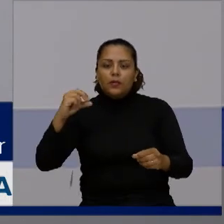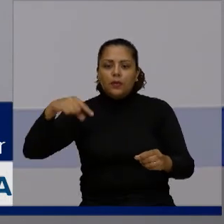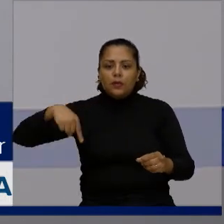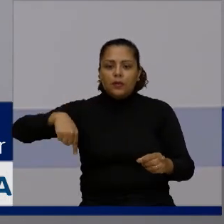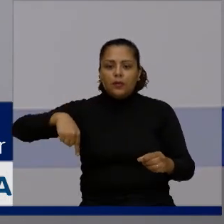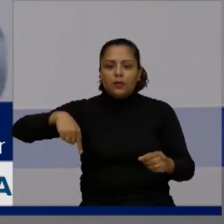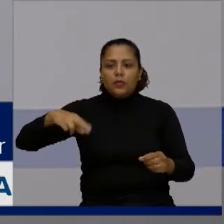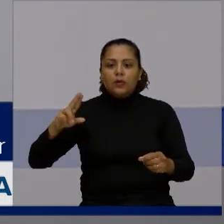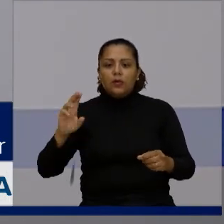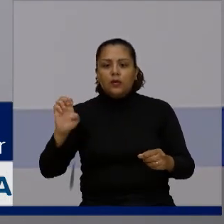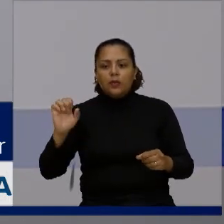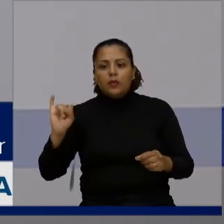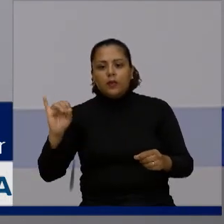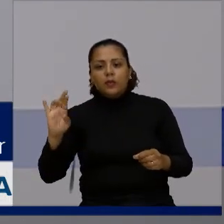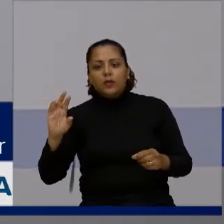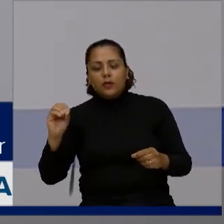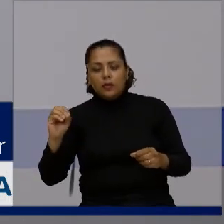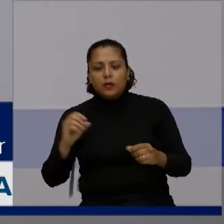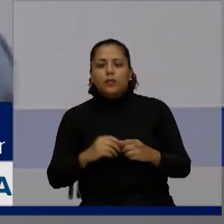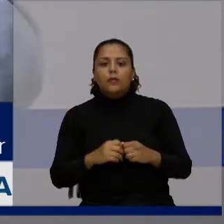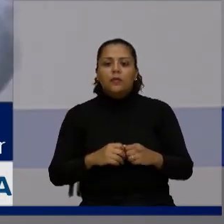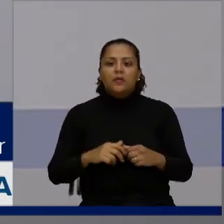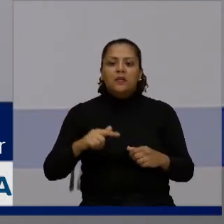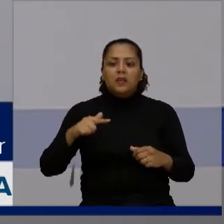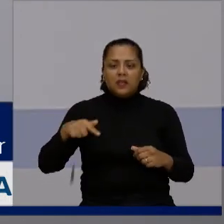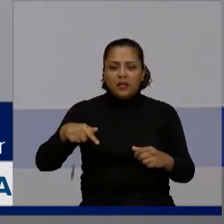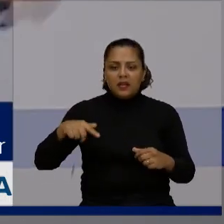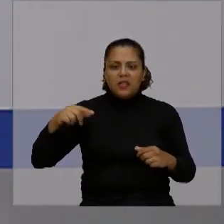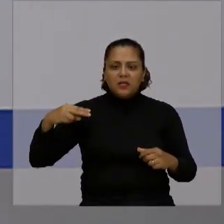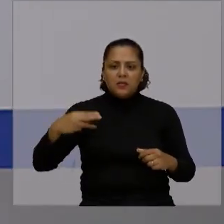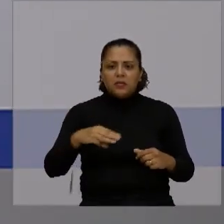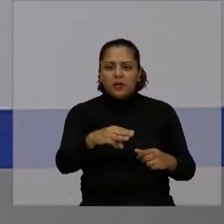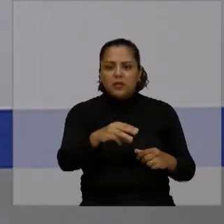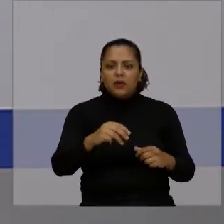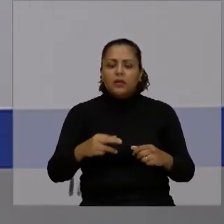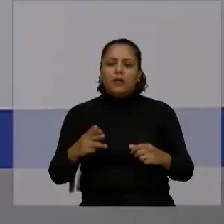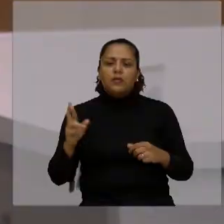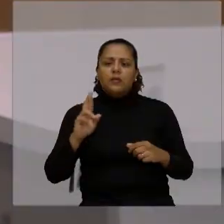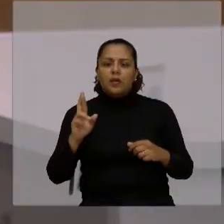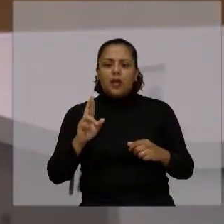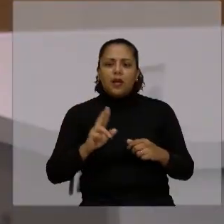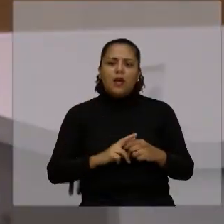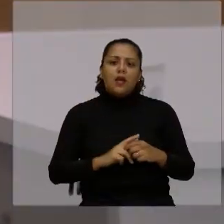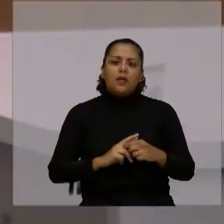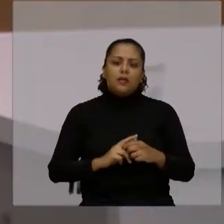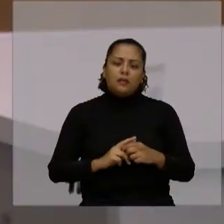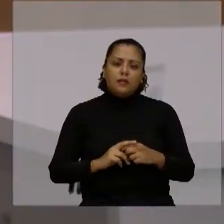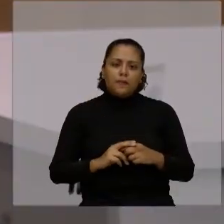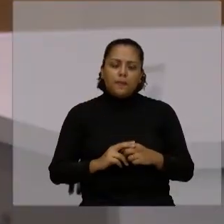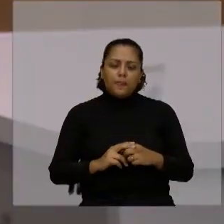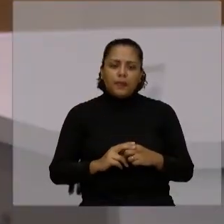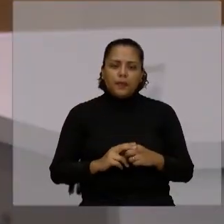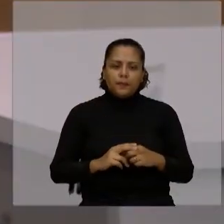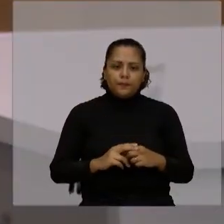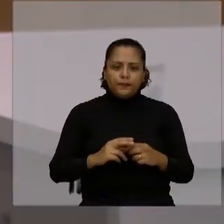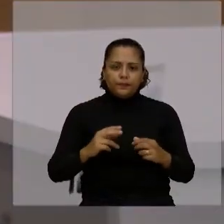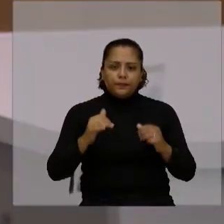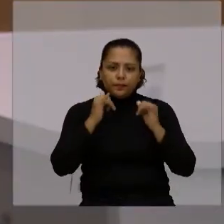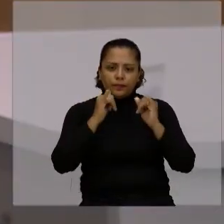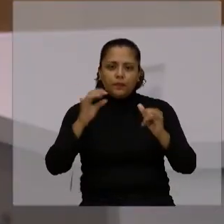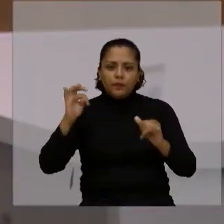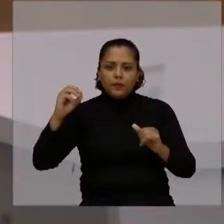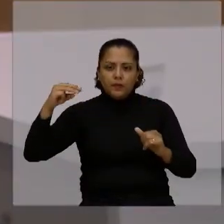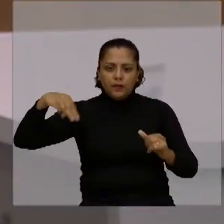7 milhões de reais investido numa escola. Parabéns, Rita. Com a palavra, Tomás Henrique. Presidente, pedi